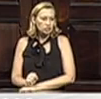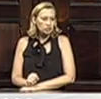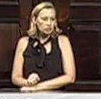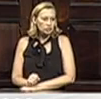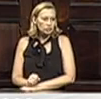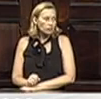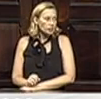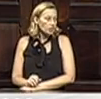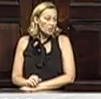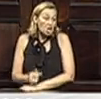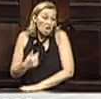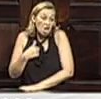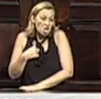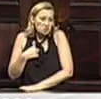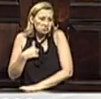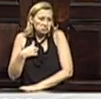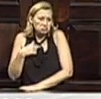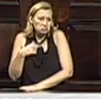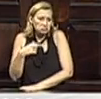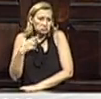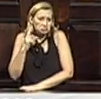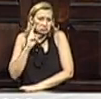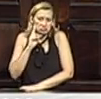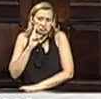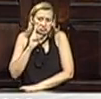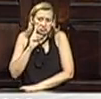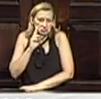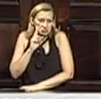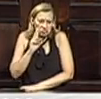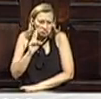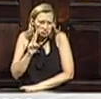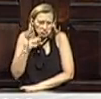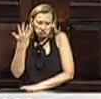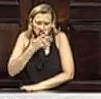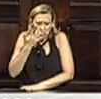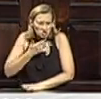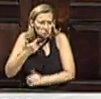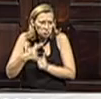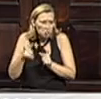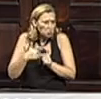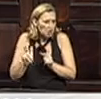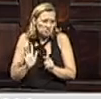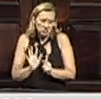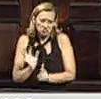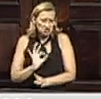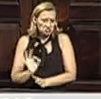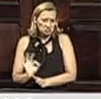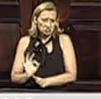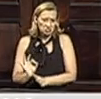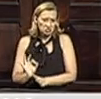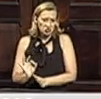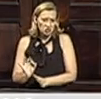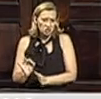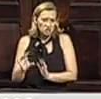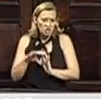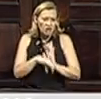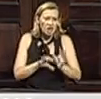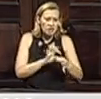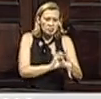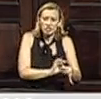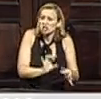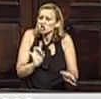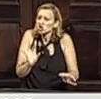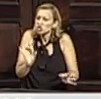Eu não vejo dificuldade nenhuma. A emenda do deputado Serafini, ela só inclui